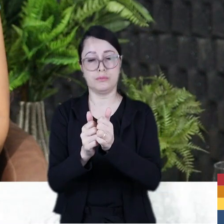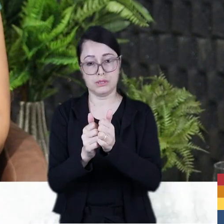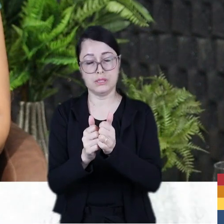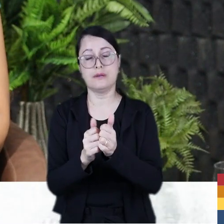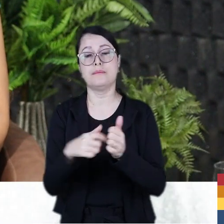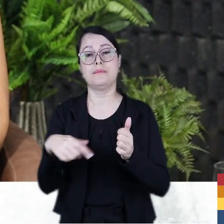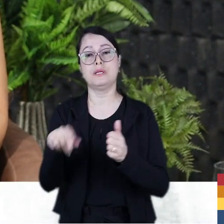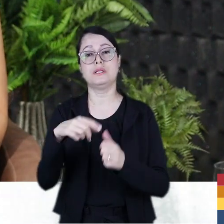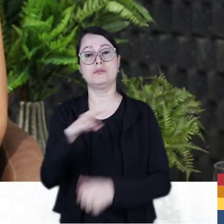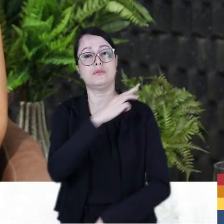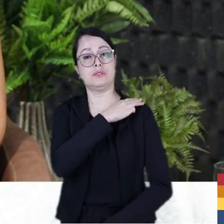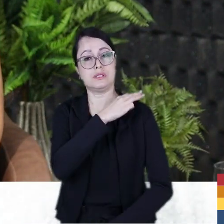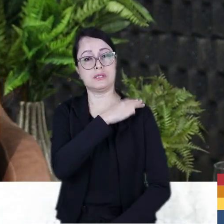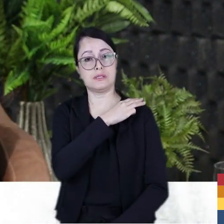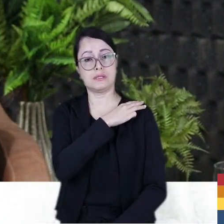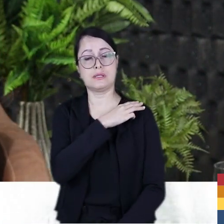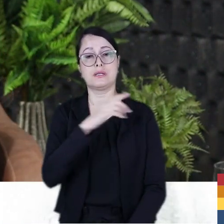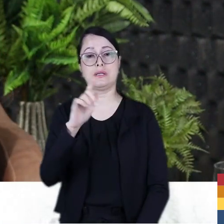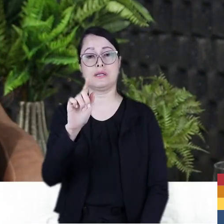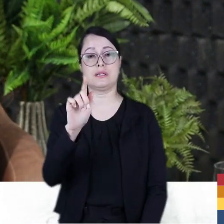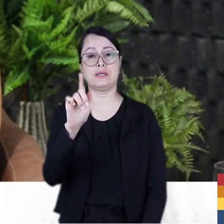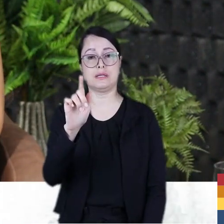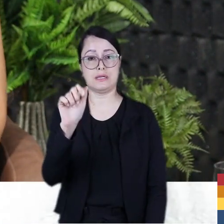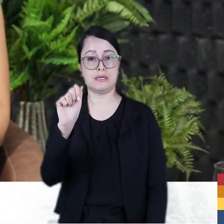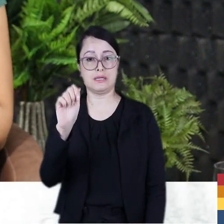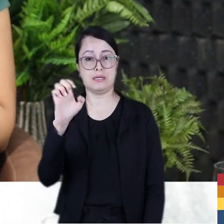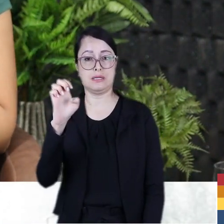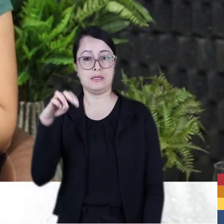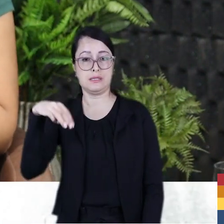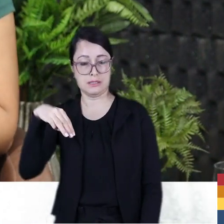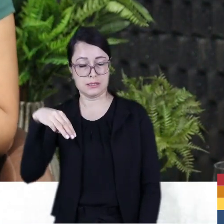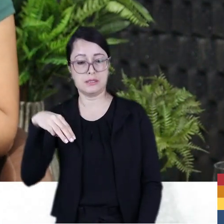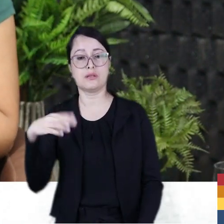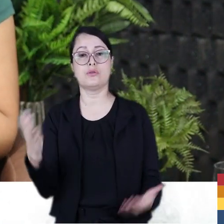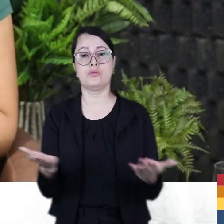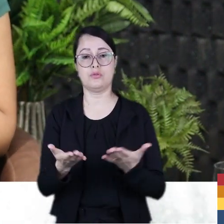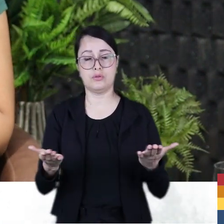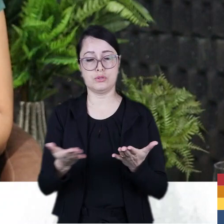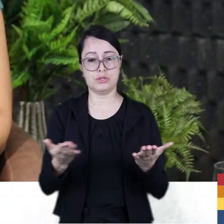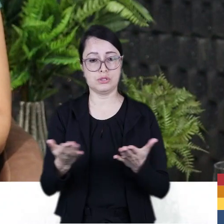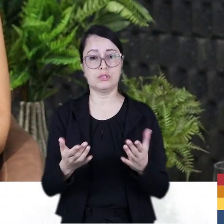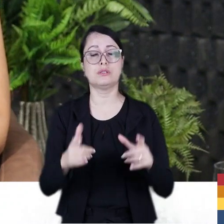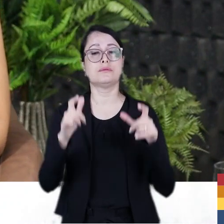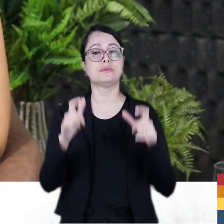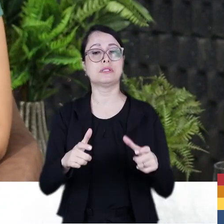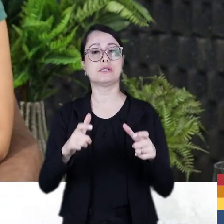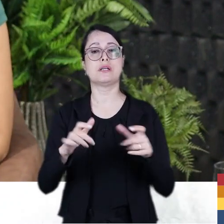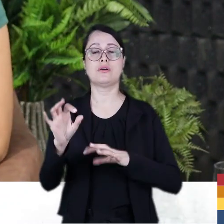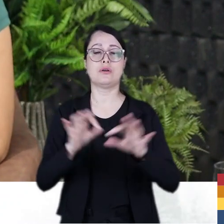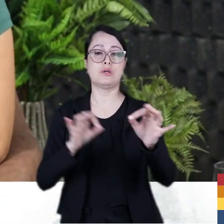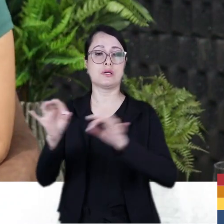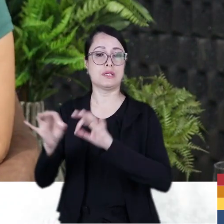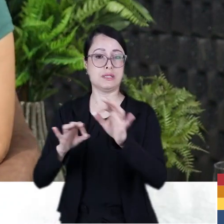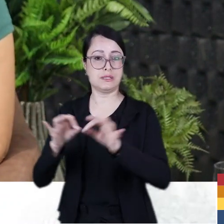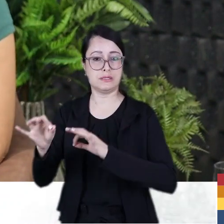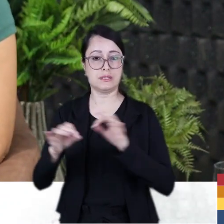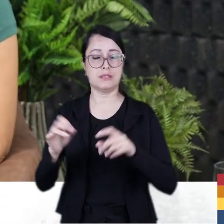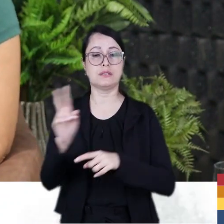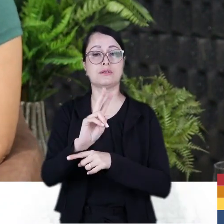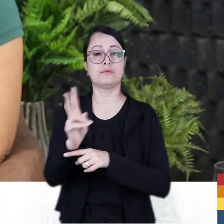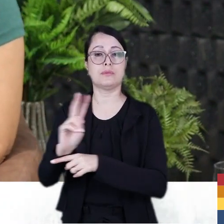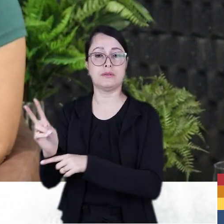é isso, professor, como lidar com automutilação, guia prático para docente do ensino médio, então, é mais um